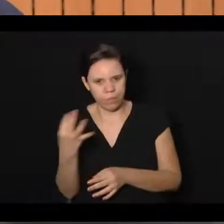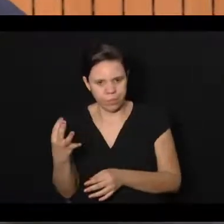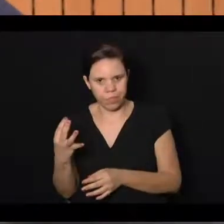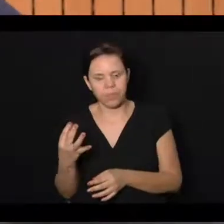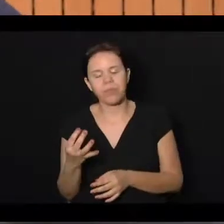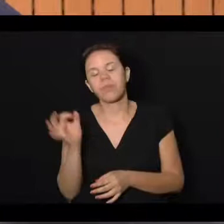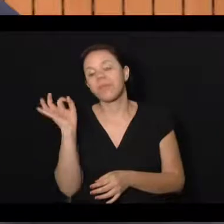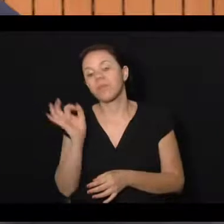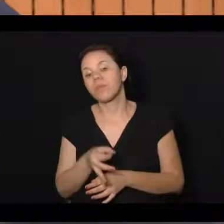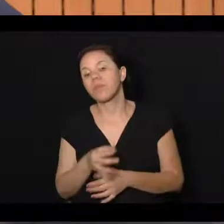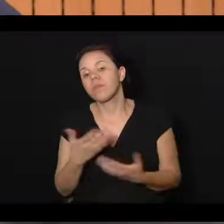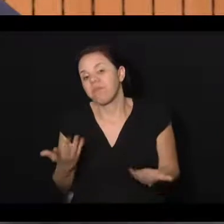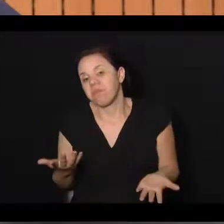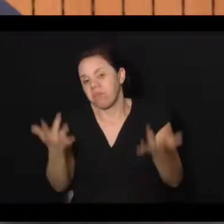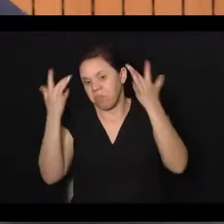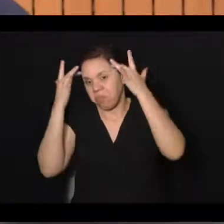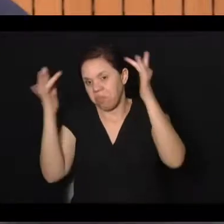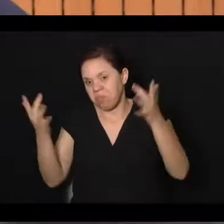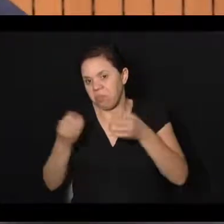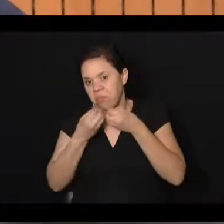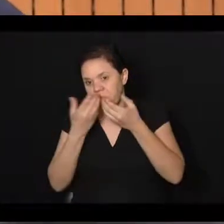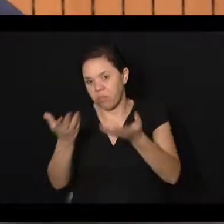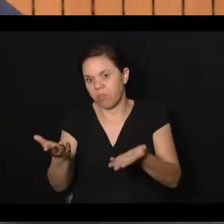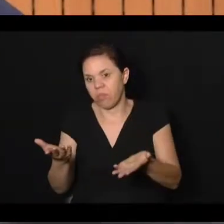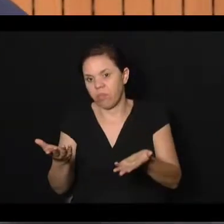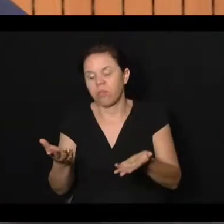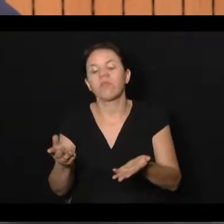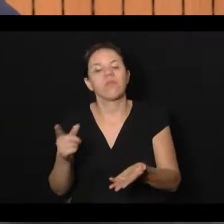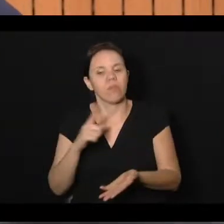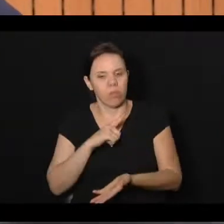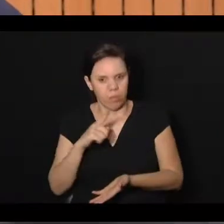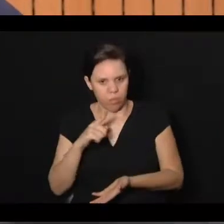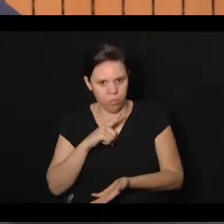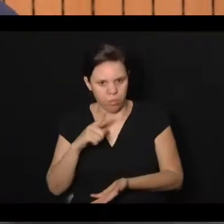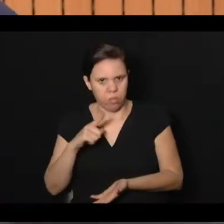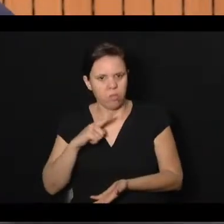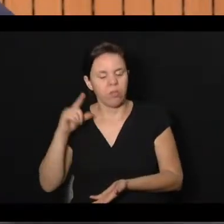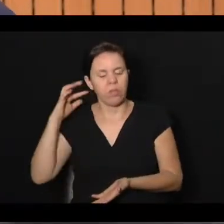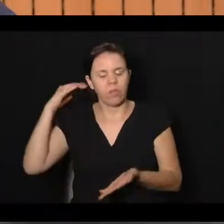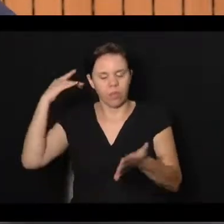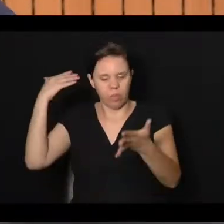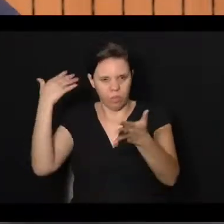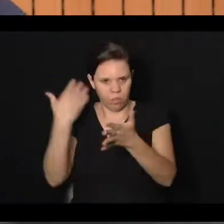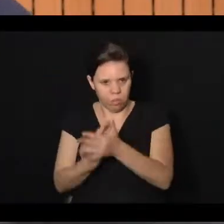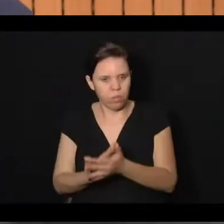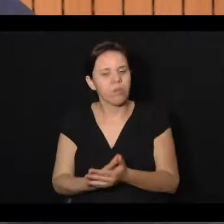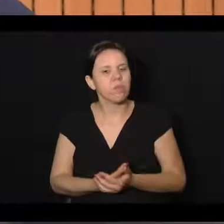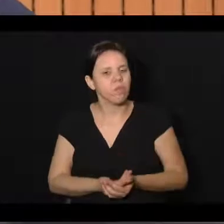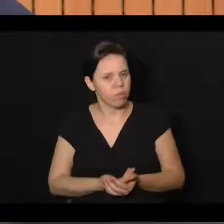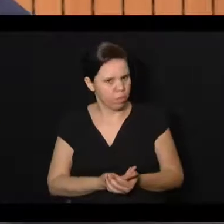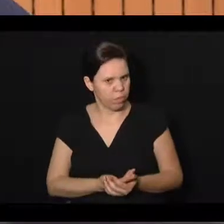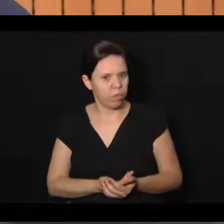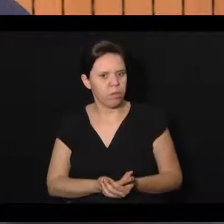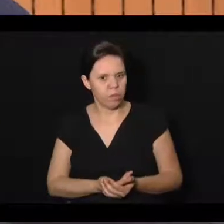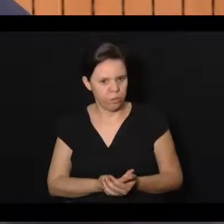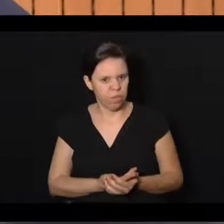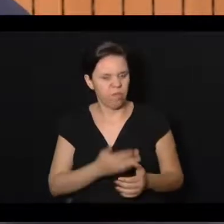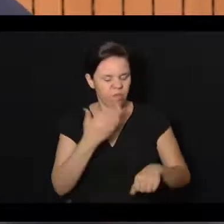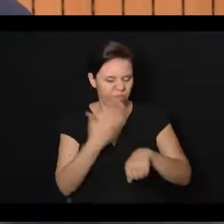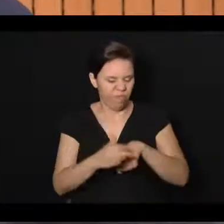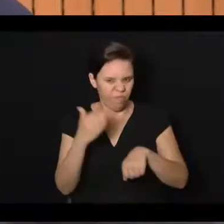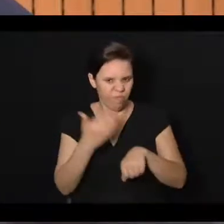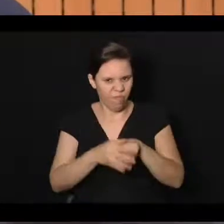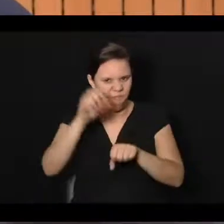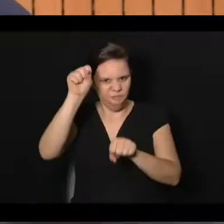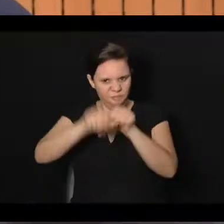neste momento não consigo fornecer mas que há realmente um histórico muito grande com relação à prática de crimes